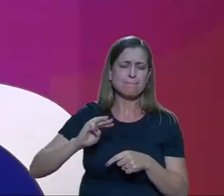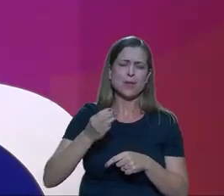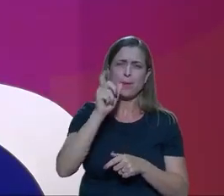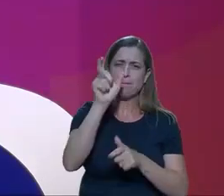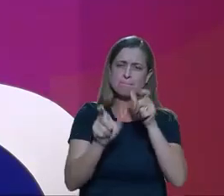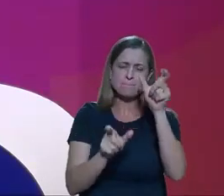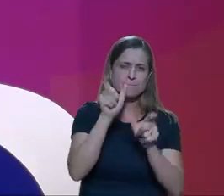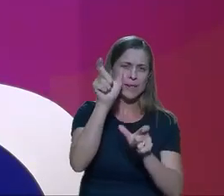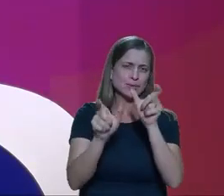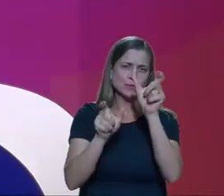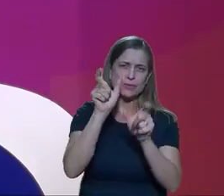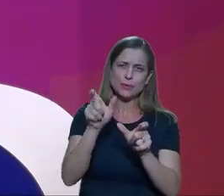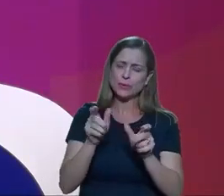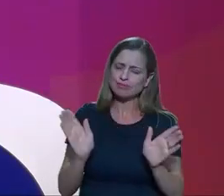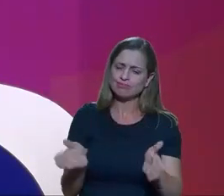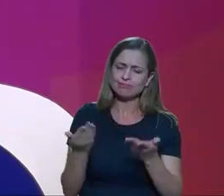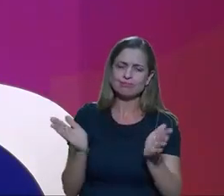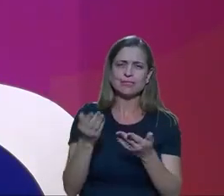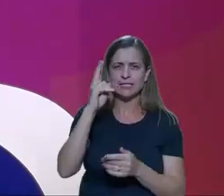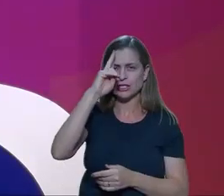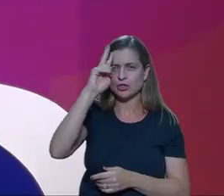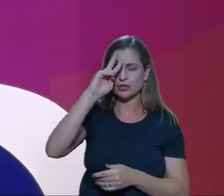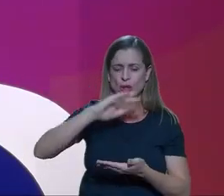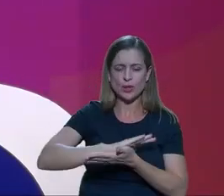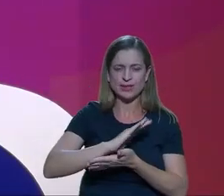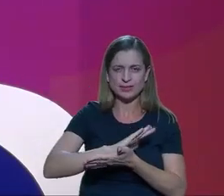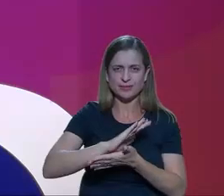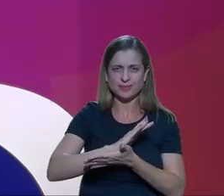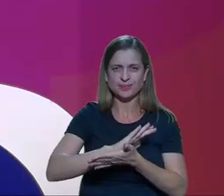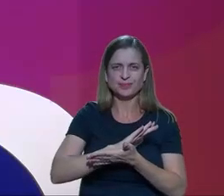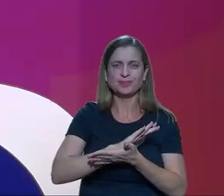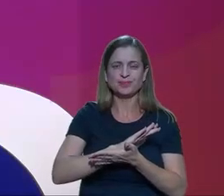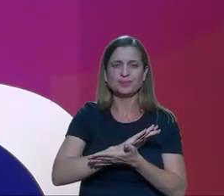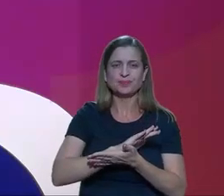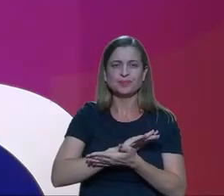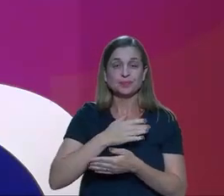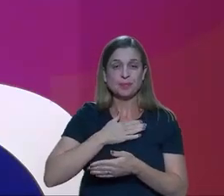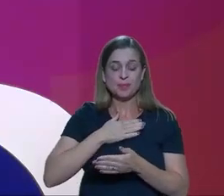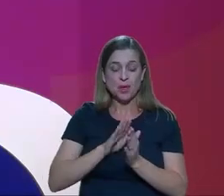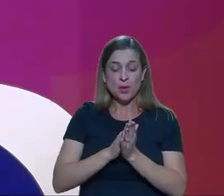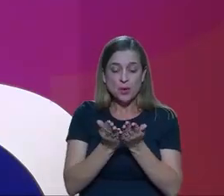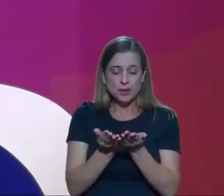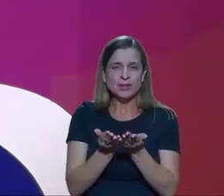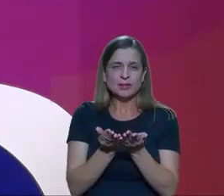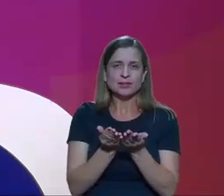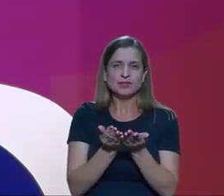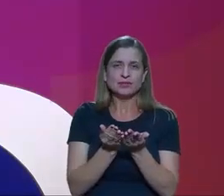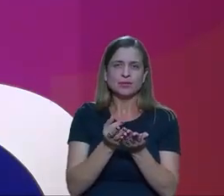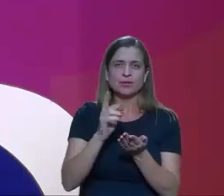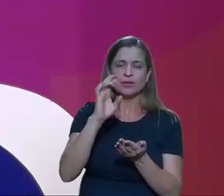que engrandecem a história de Araxá. Meu livro,